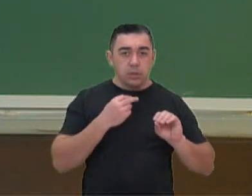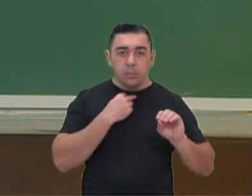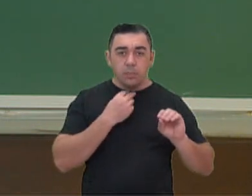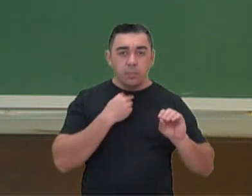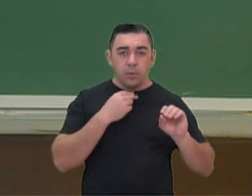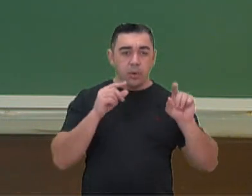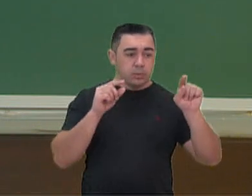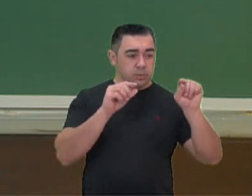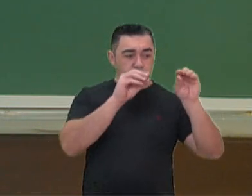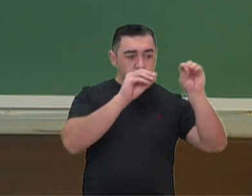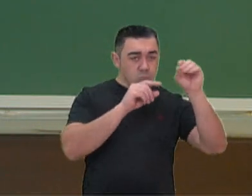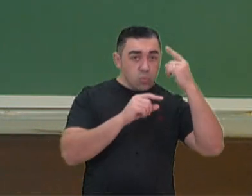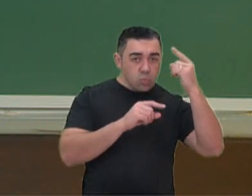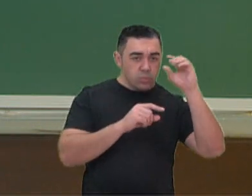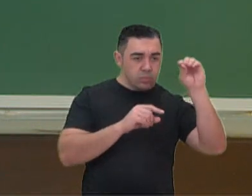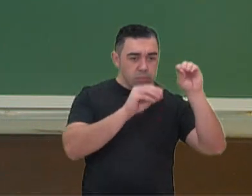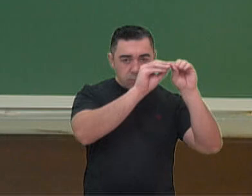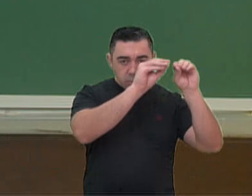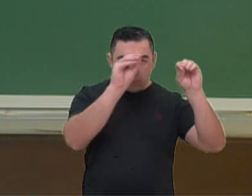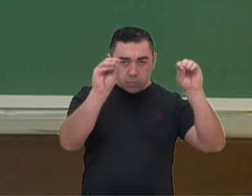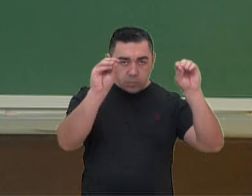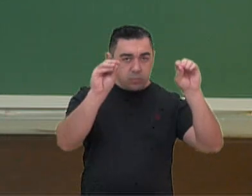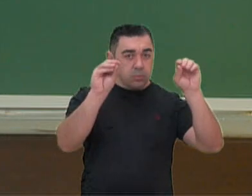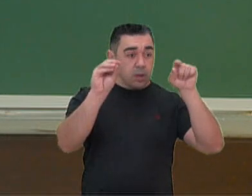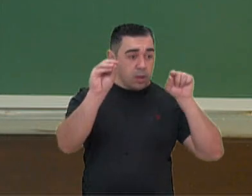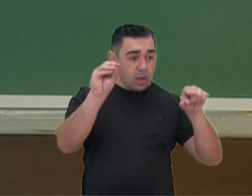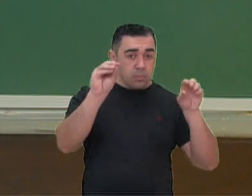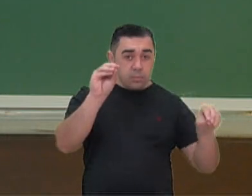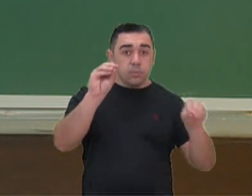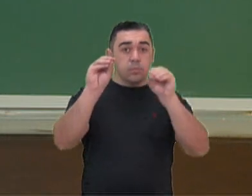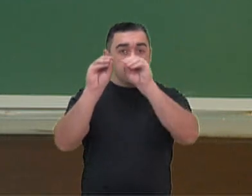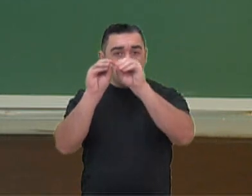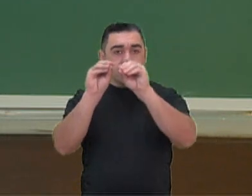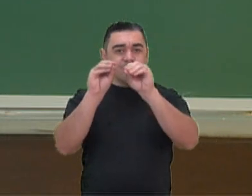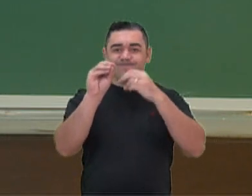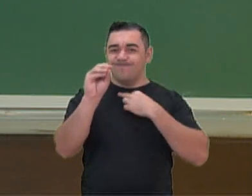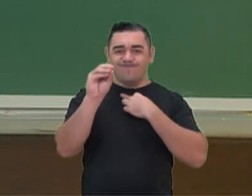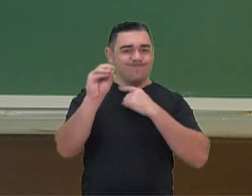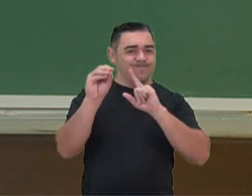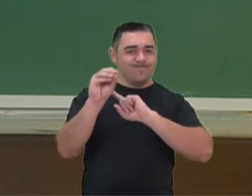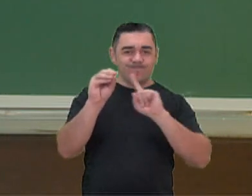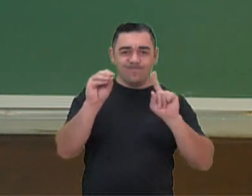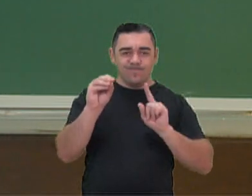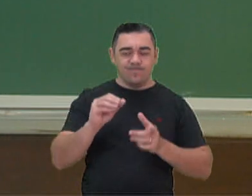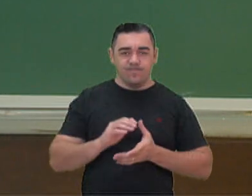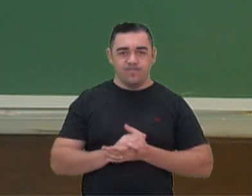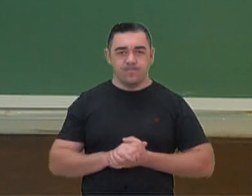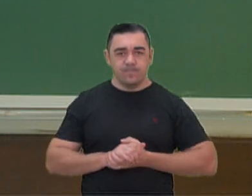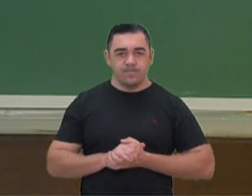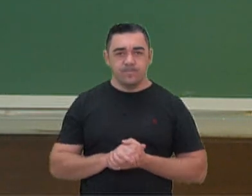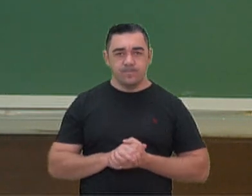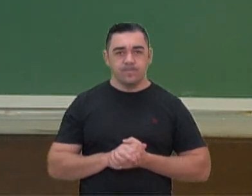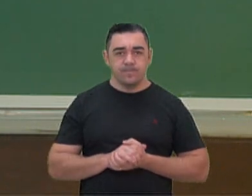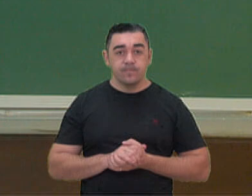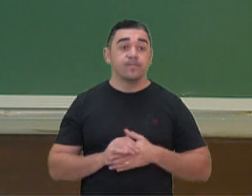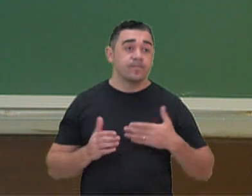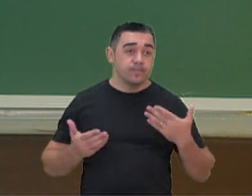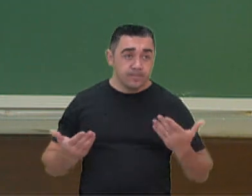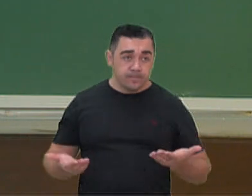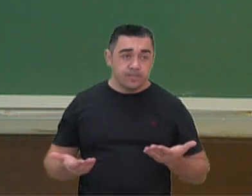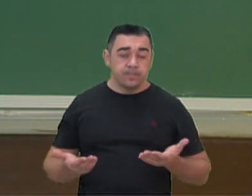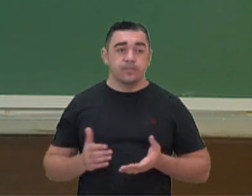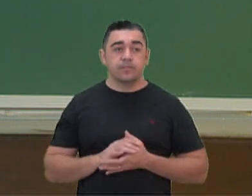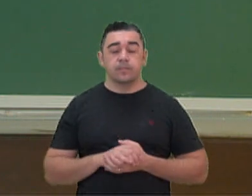tem que olhar o conjunto de domínio e de contradomínio, indicado antes da lei de formação da função. Muito bem,